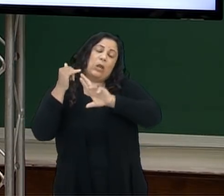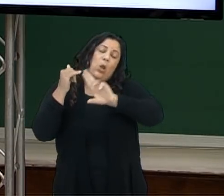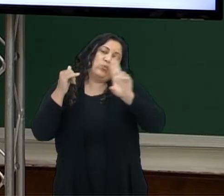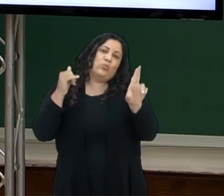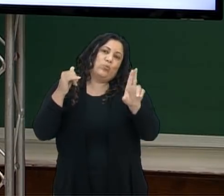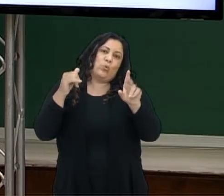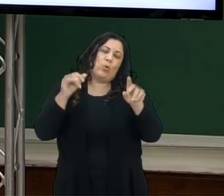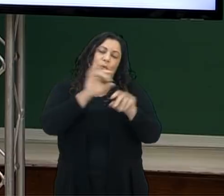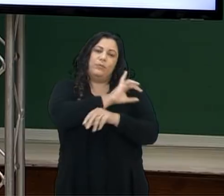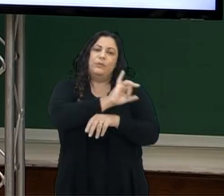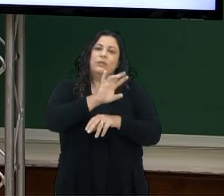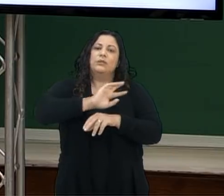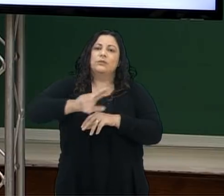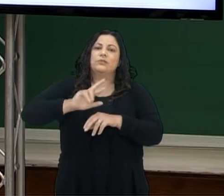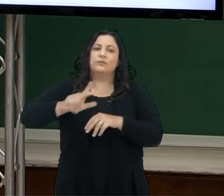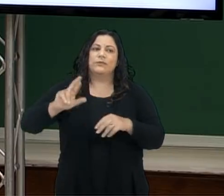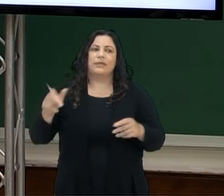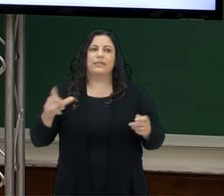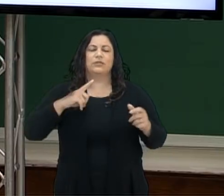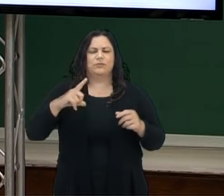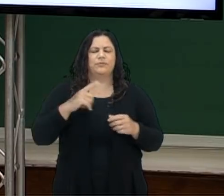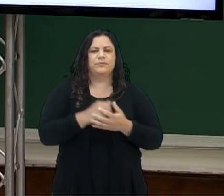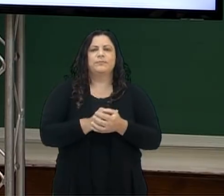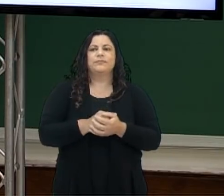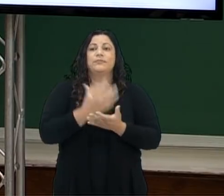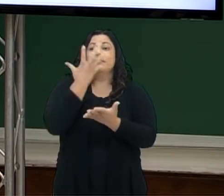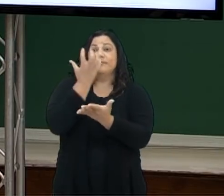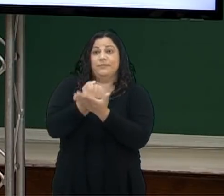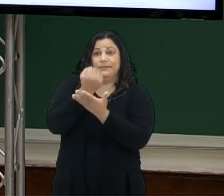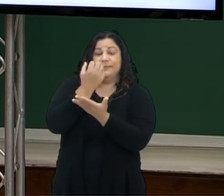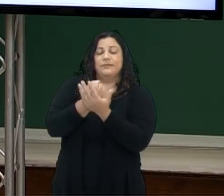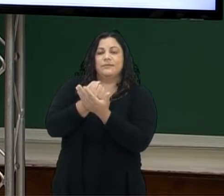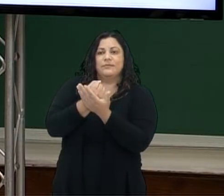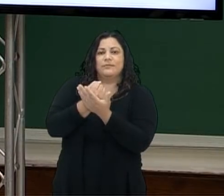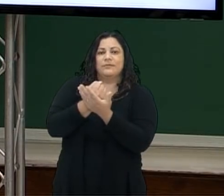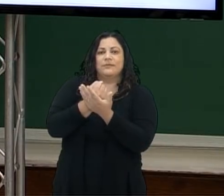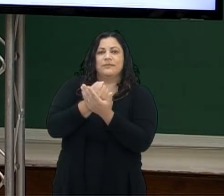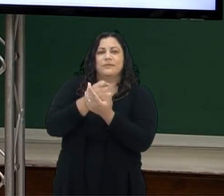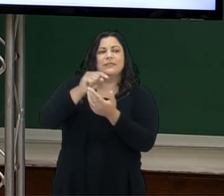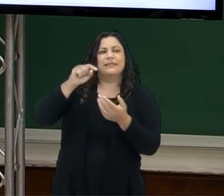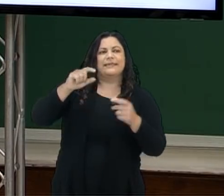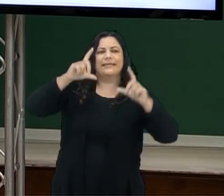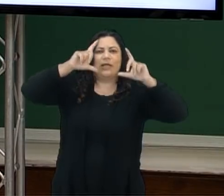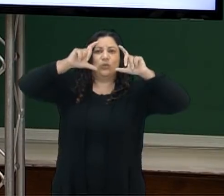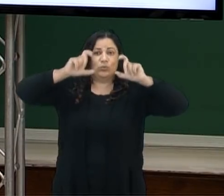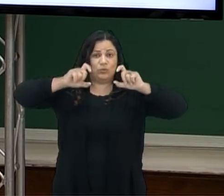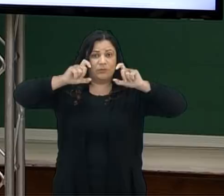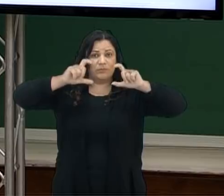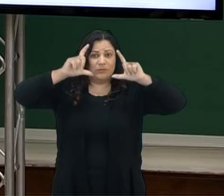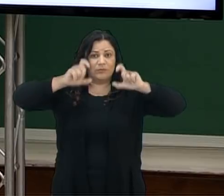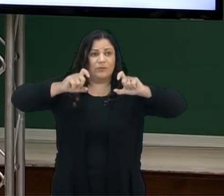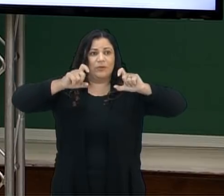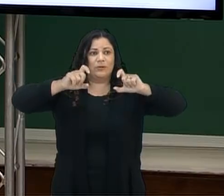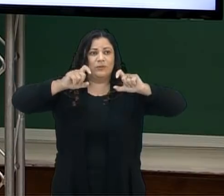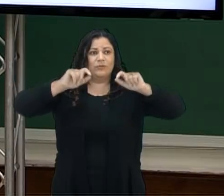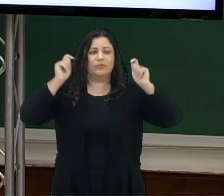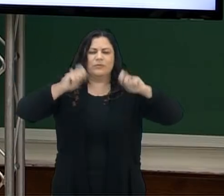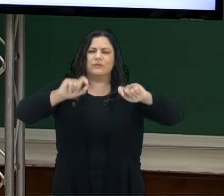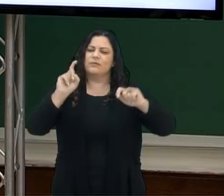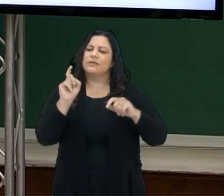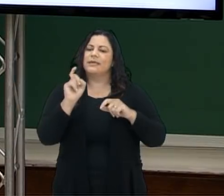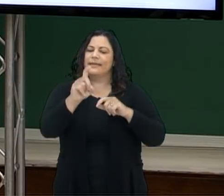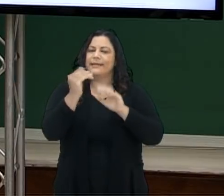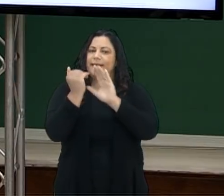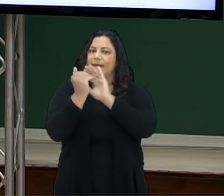Mas aqui vai aparecer que tem um arquivo carregado e esse arquivo é a foto que você enviou. Seu arquivo vai aparecer aqui, você vai clicar em